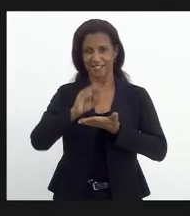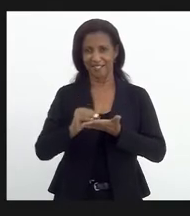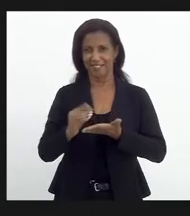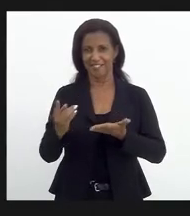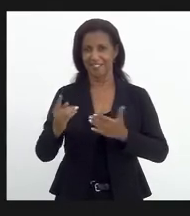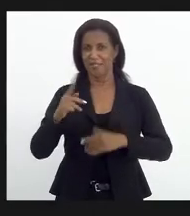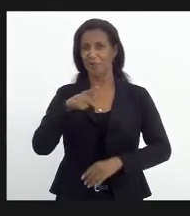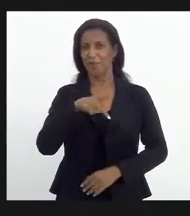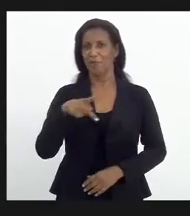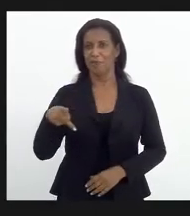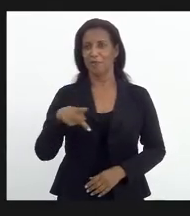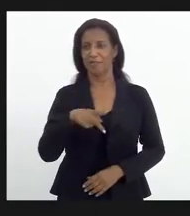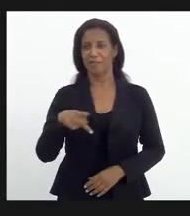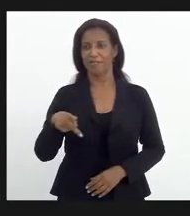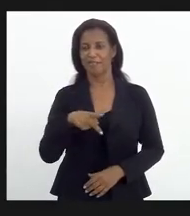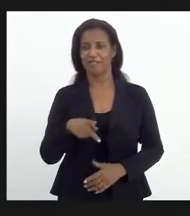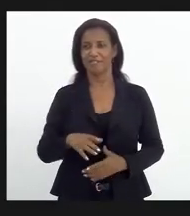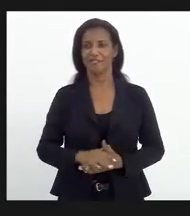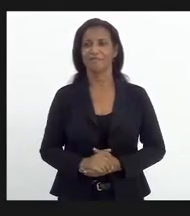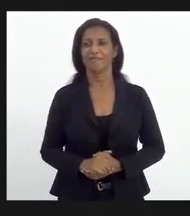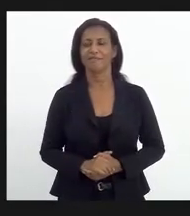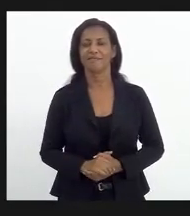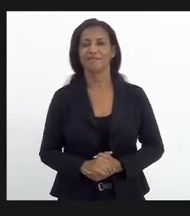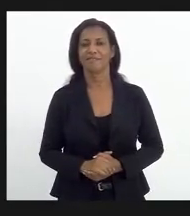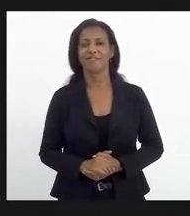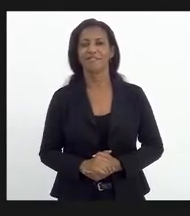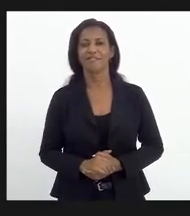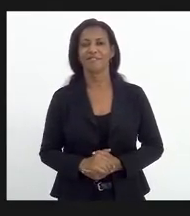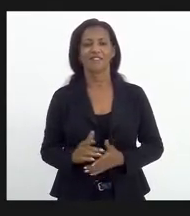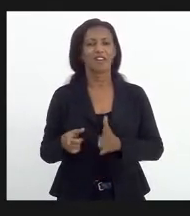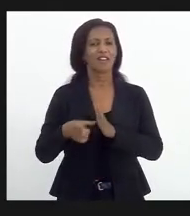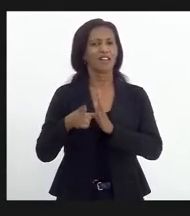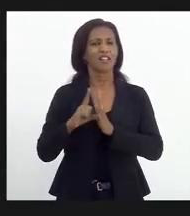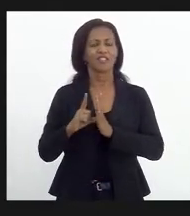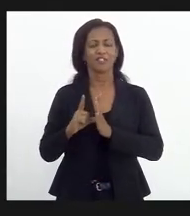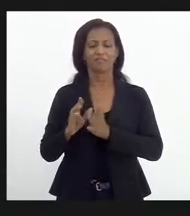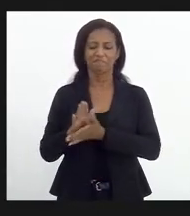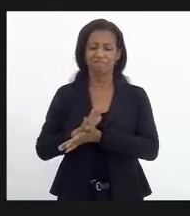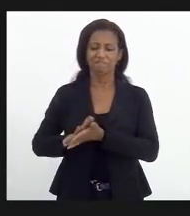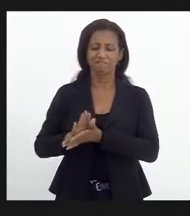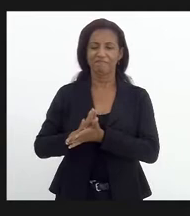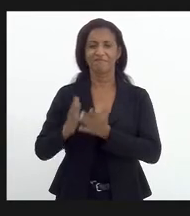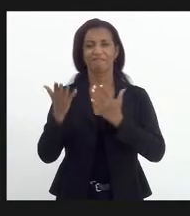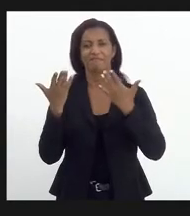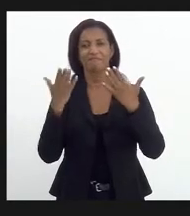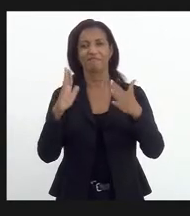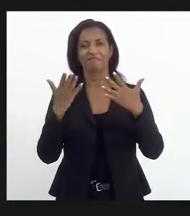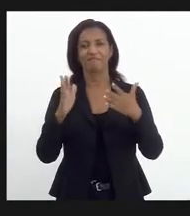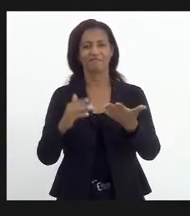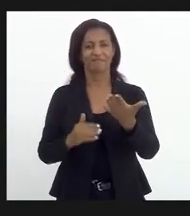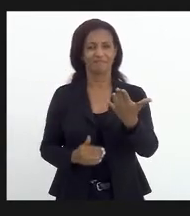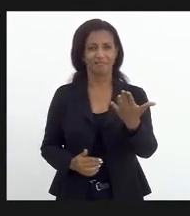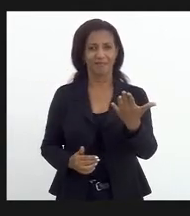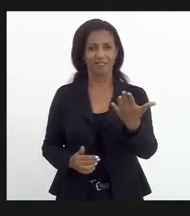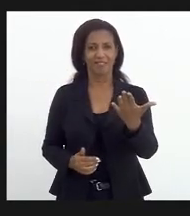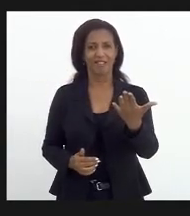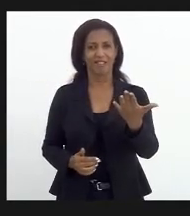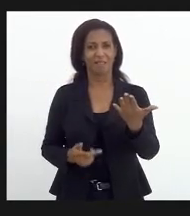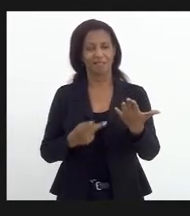grande professor. Eu, antes de mais nada, quero parabenizar